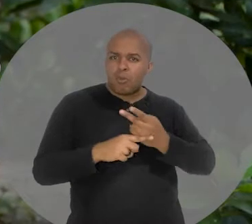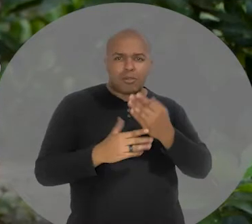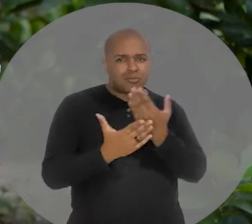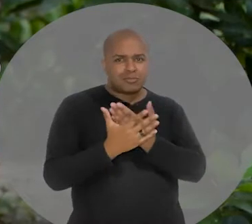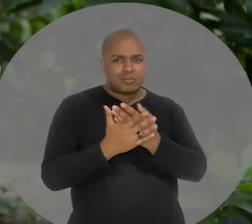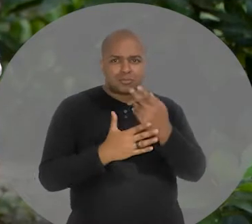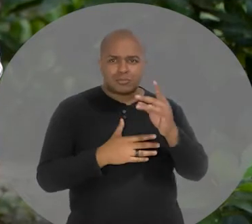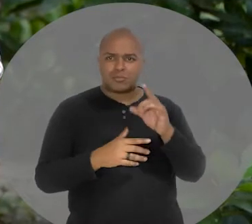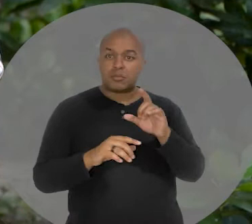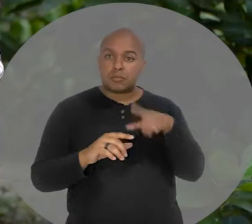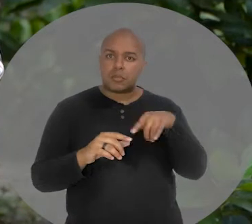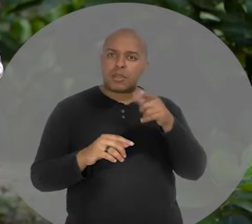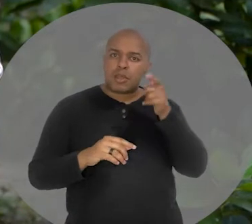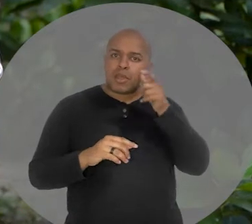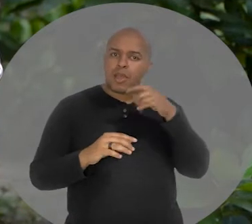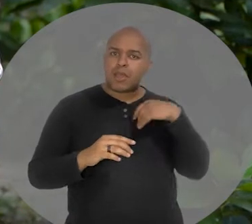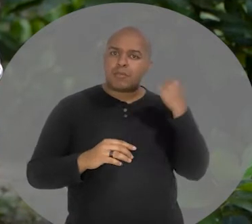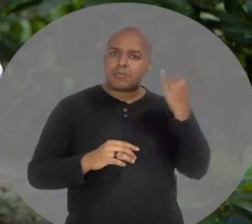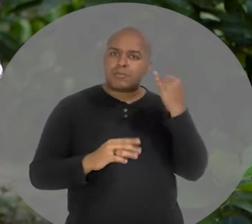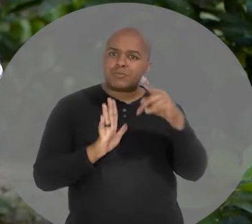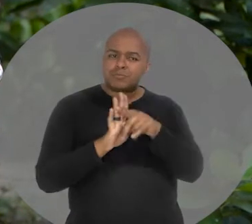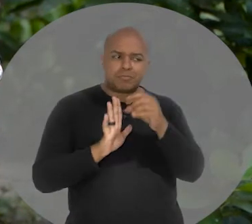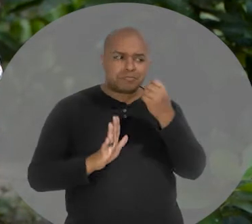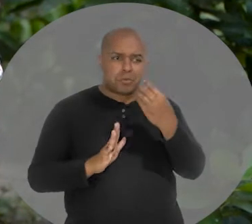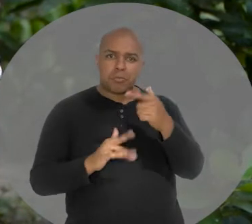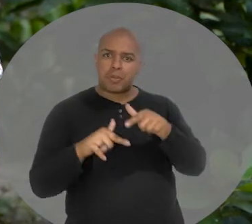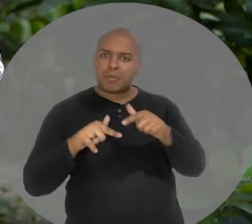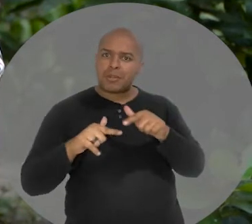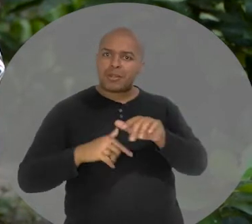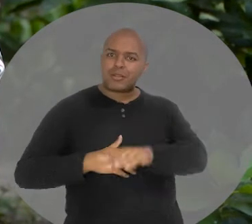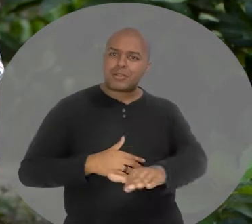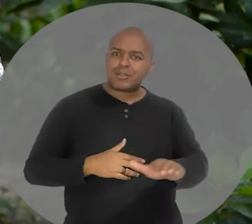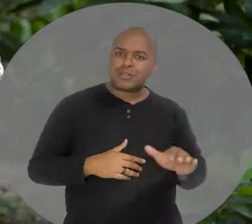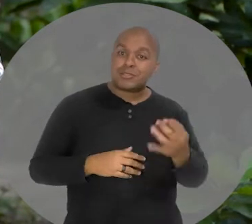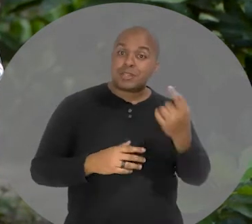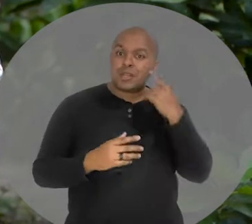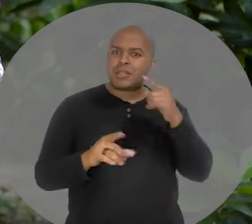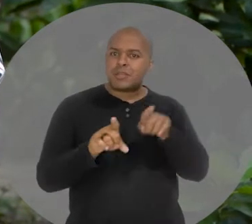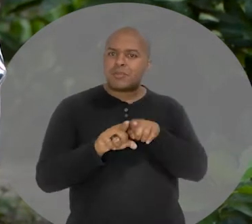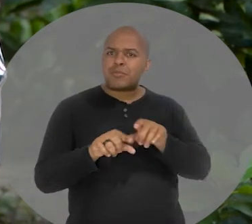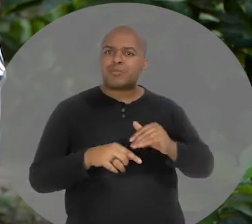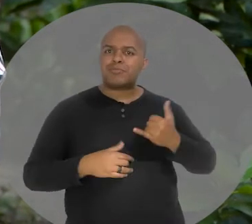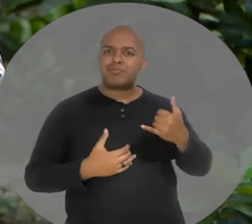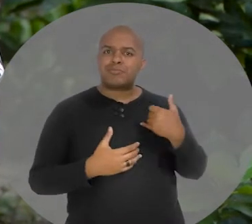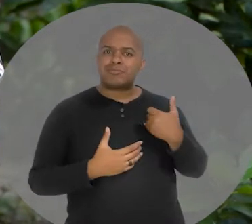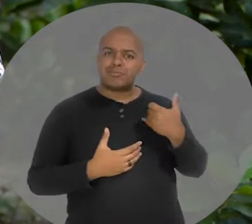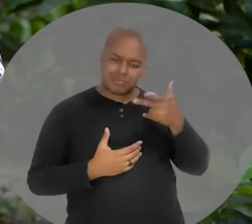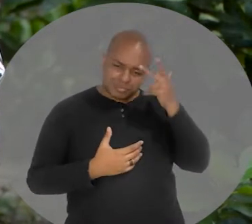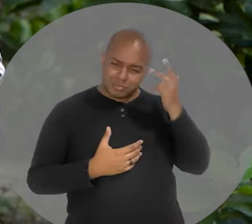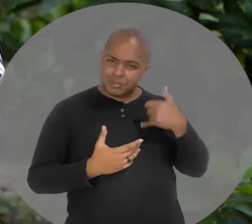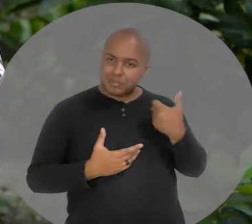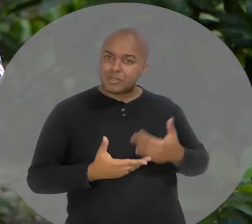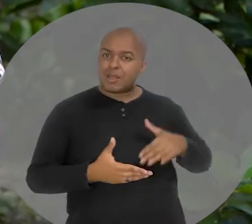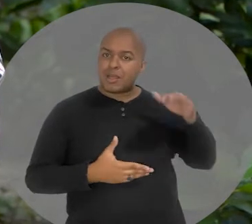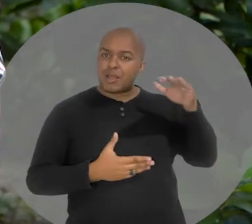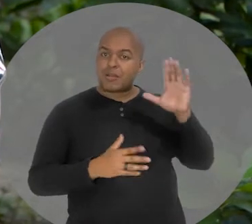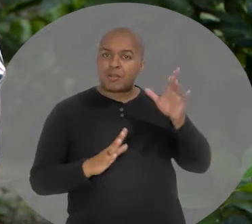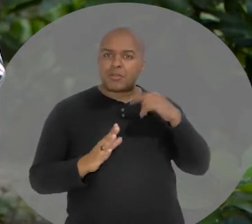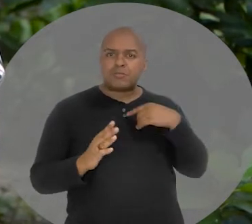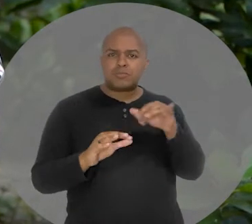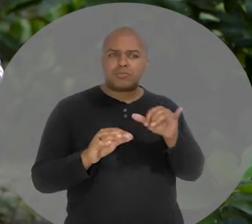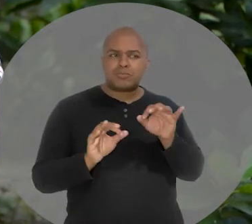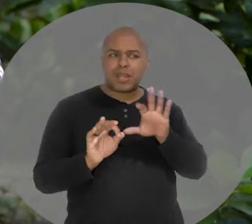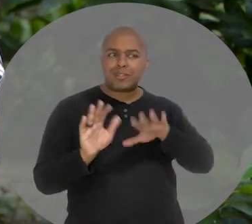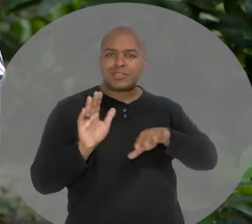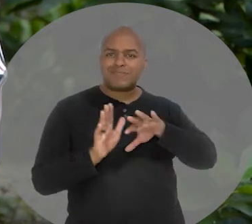Então isso é muito precioso para trabalhar com as crianças e com os adultos em relação à questão da exclusão, à